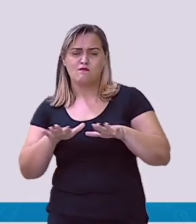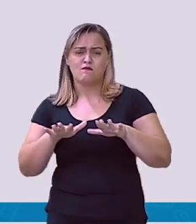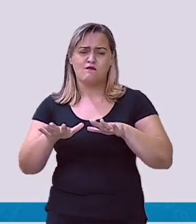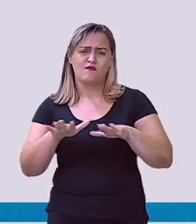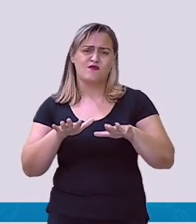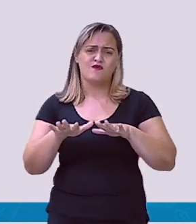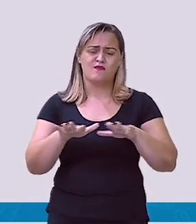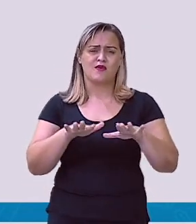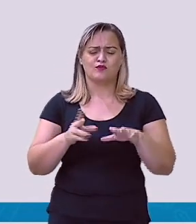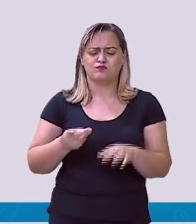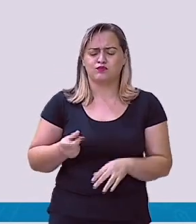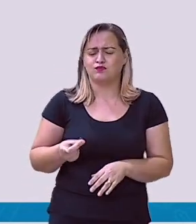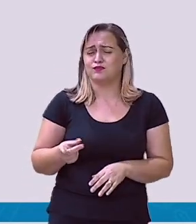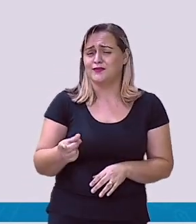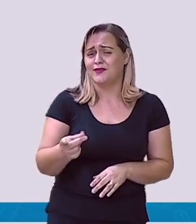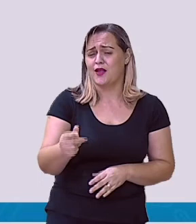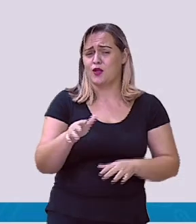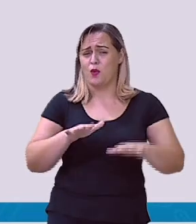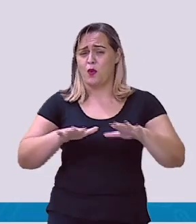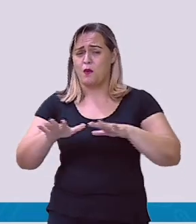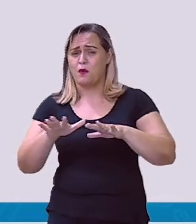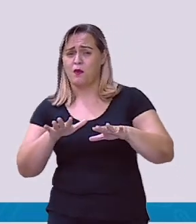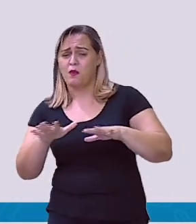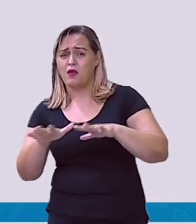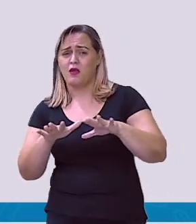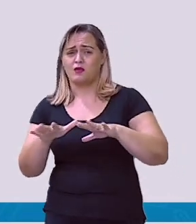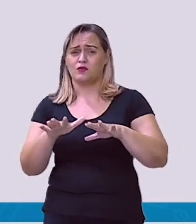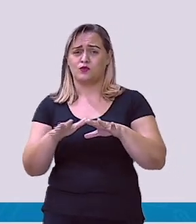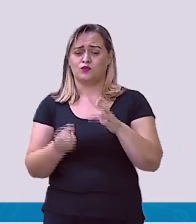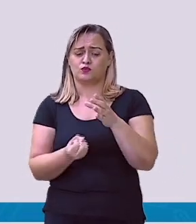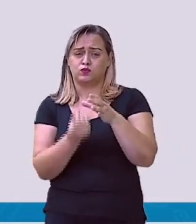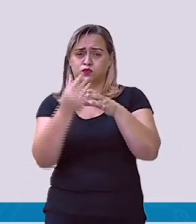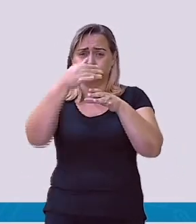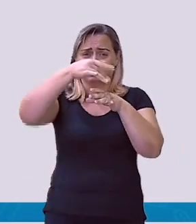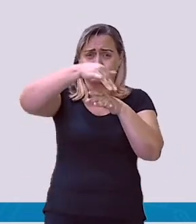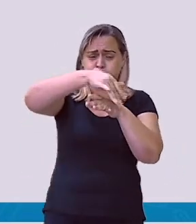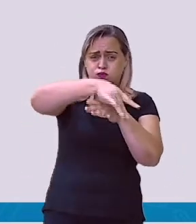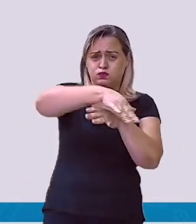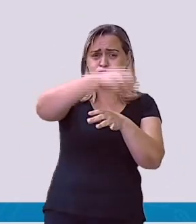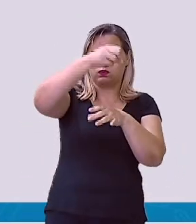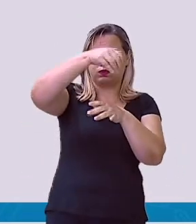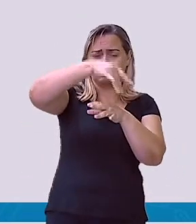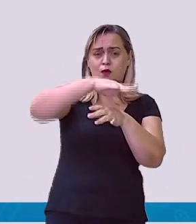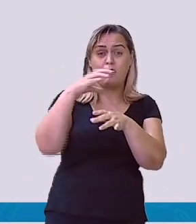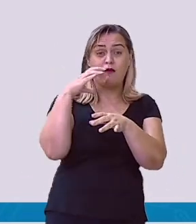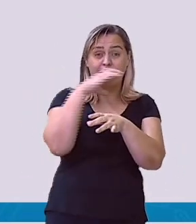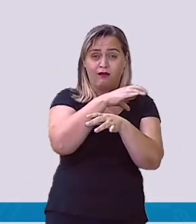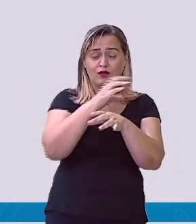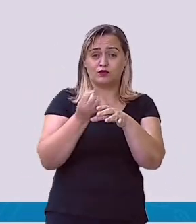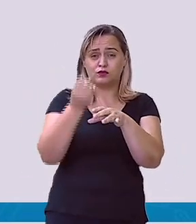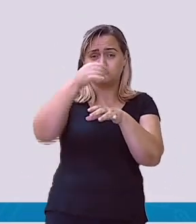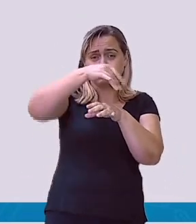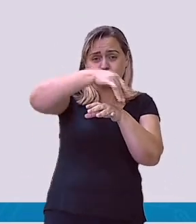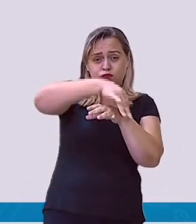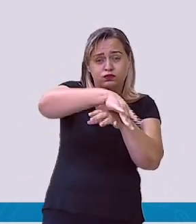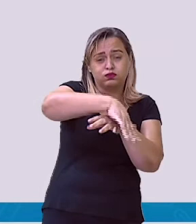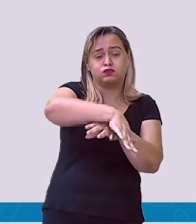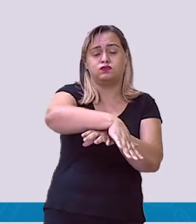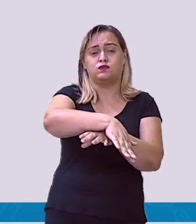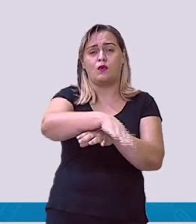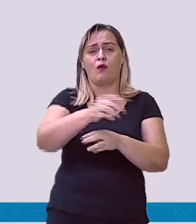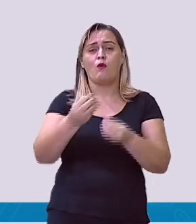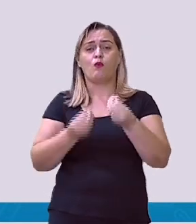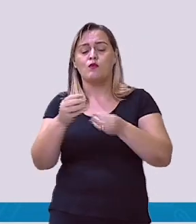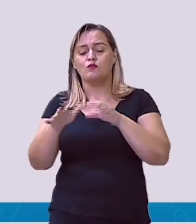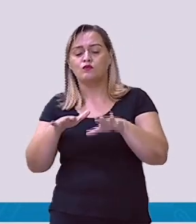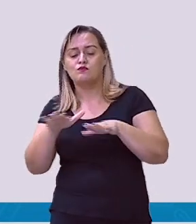eterno movimento do magma no manto da Terra. Tá? Aqui tem até uma setinha mostrando um pouquinho